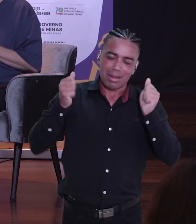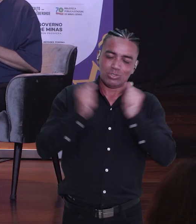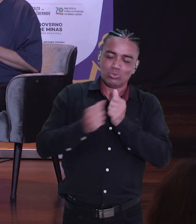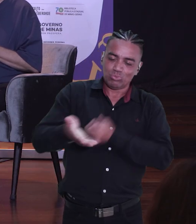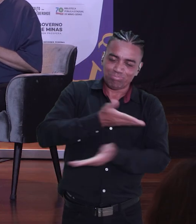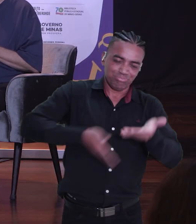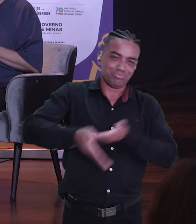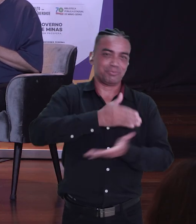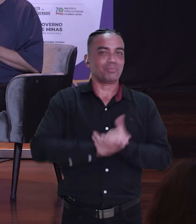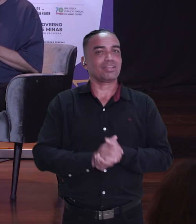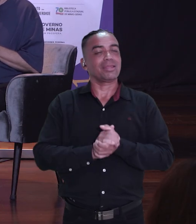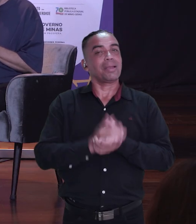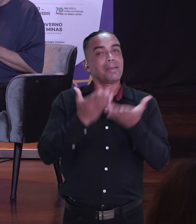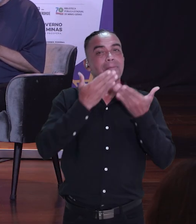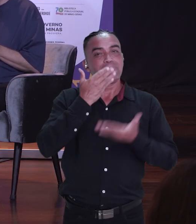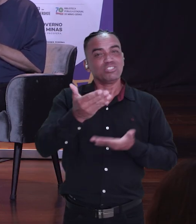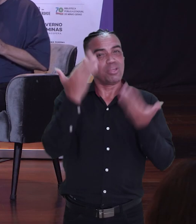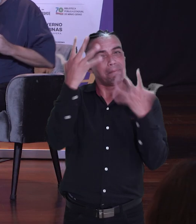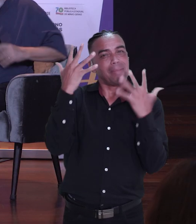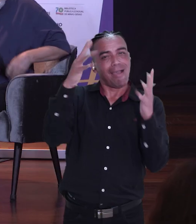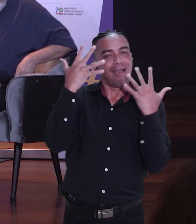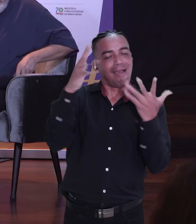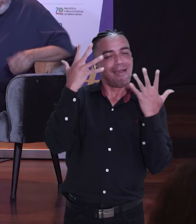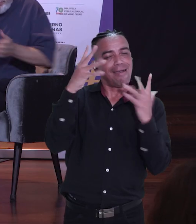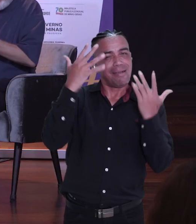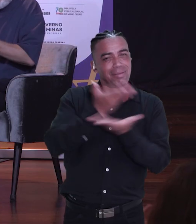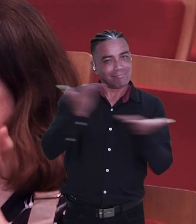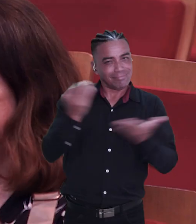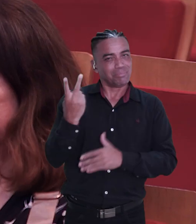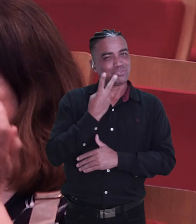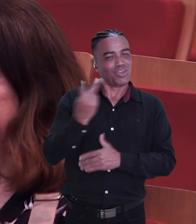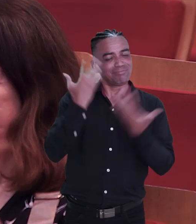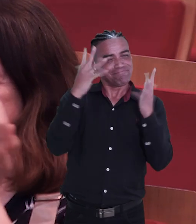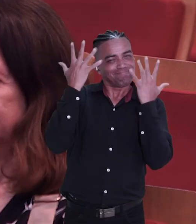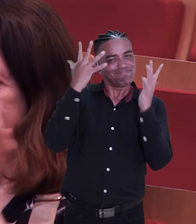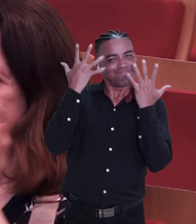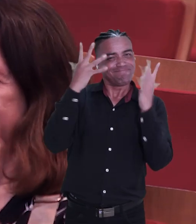a alegria de compartilhar. Então, eu queria pedir uma salva de palmas para os dois.